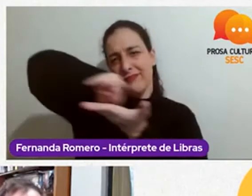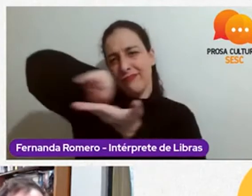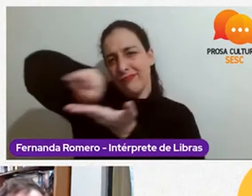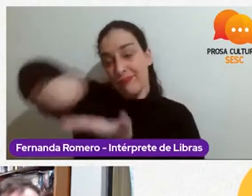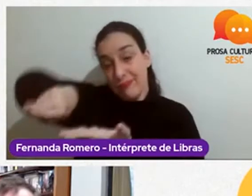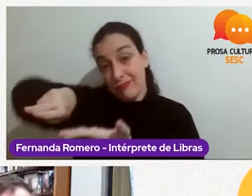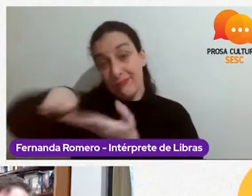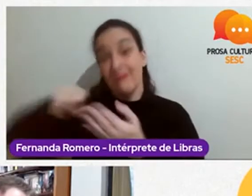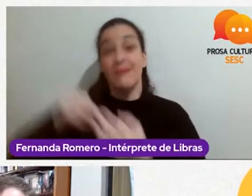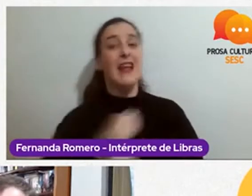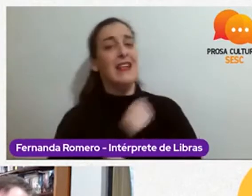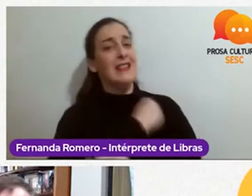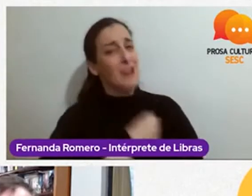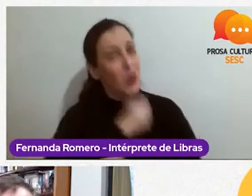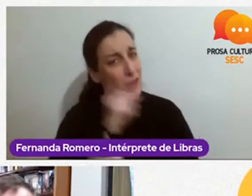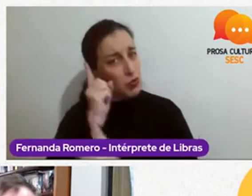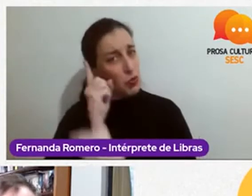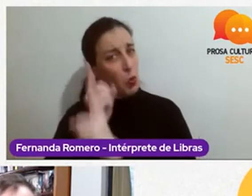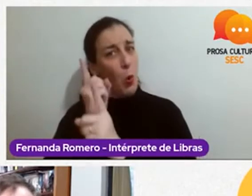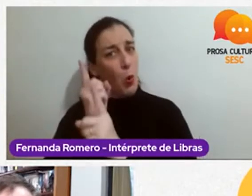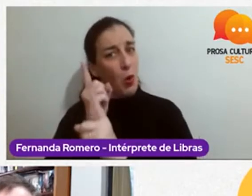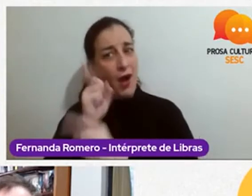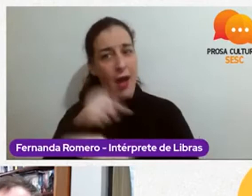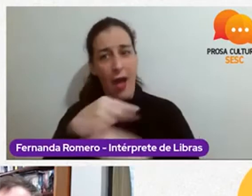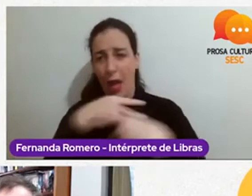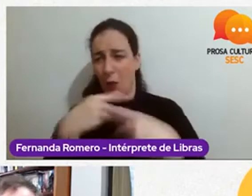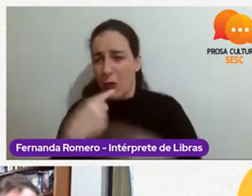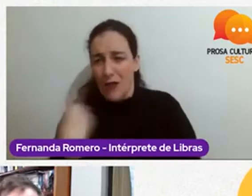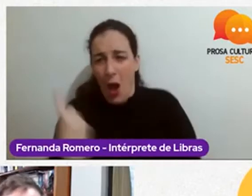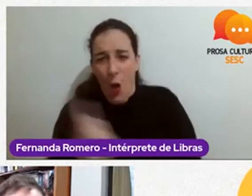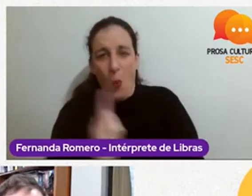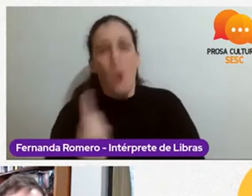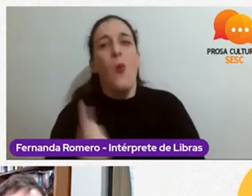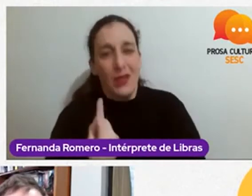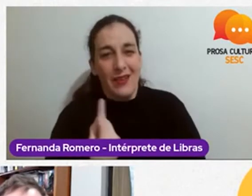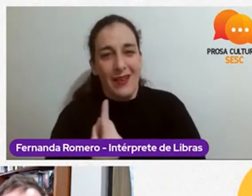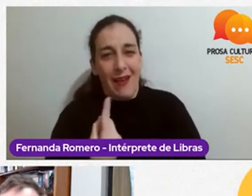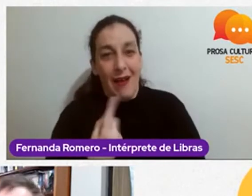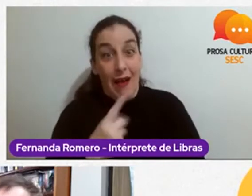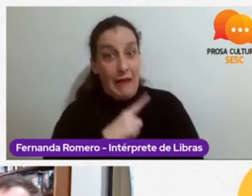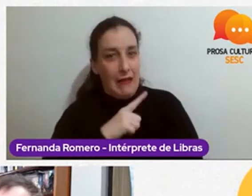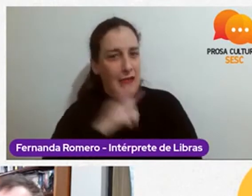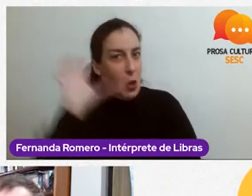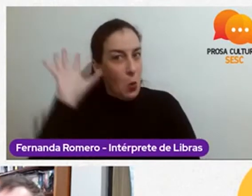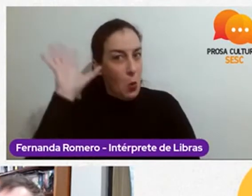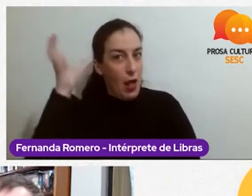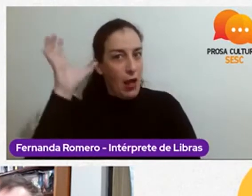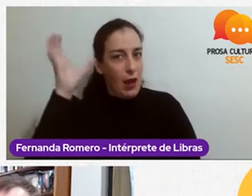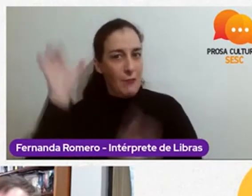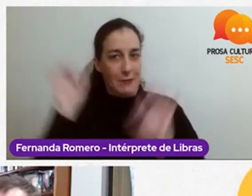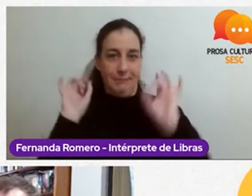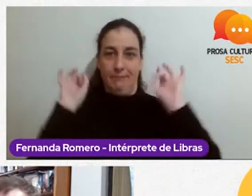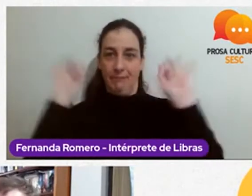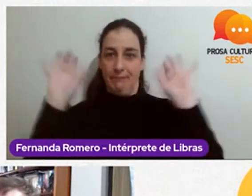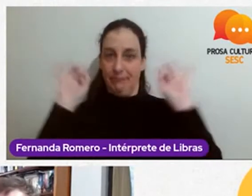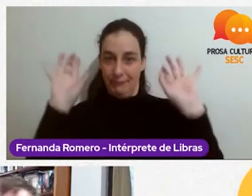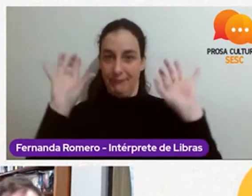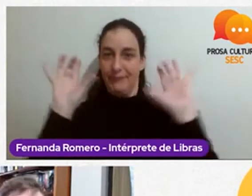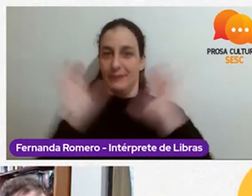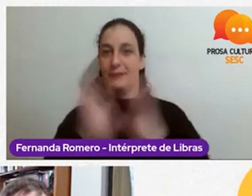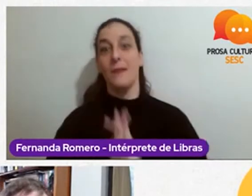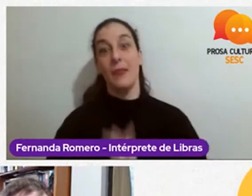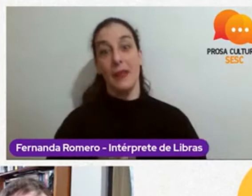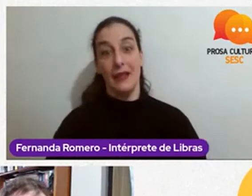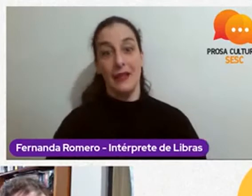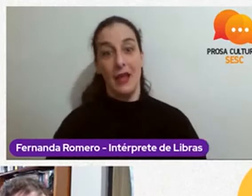também desses encontros. São coisas únicas e tem um clima todo especial. E a gente,